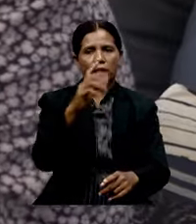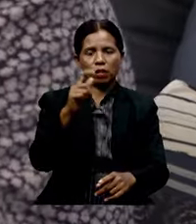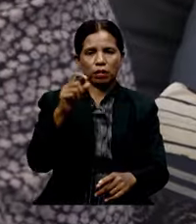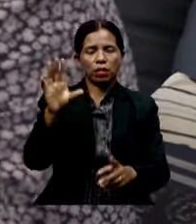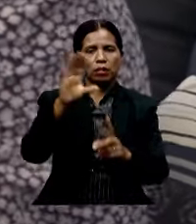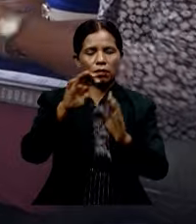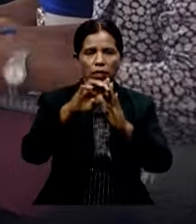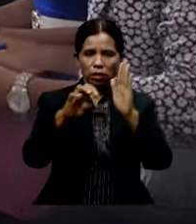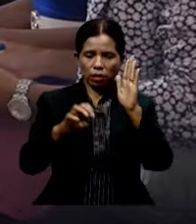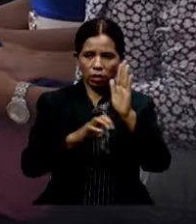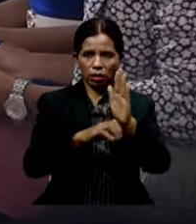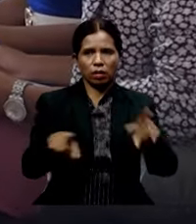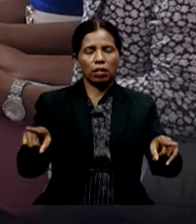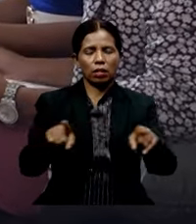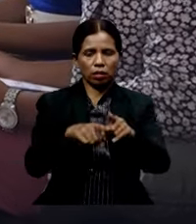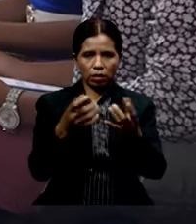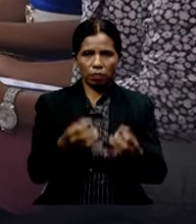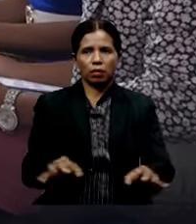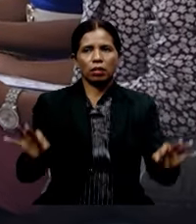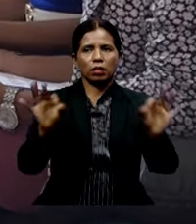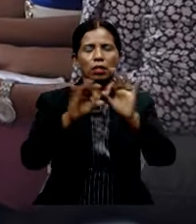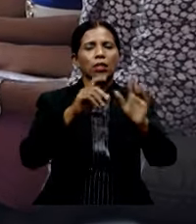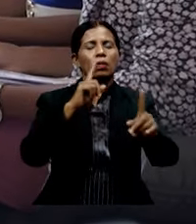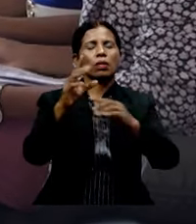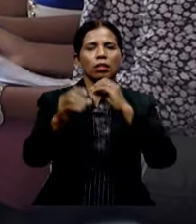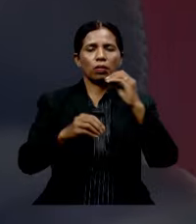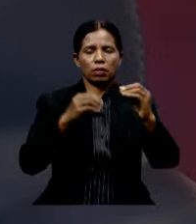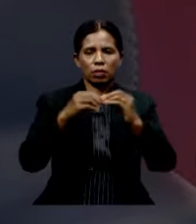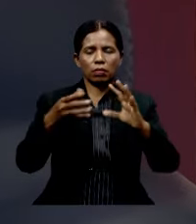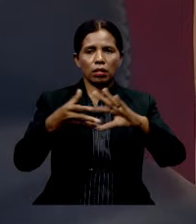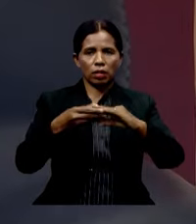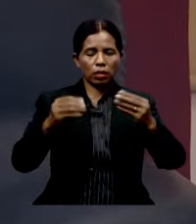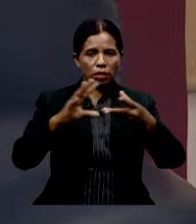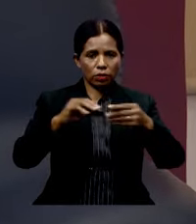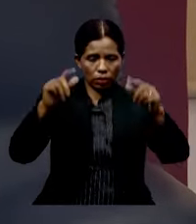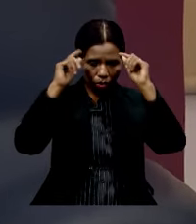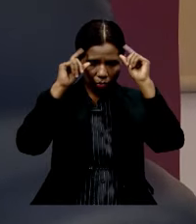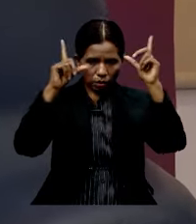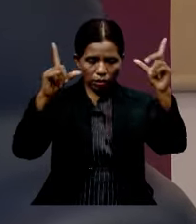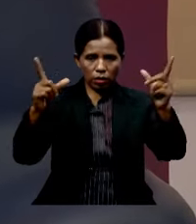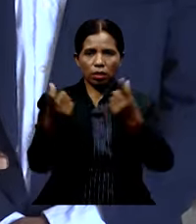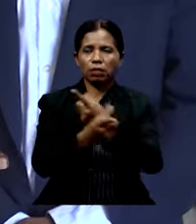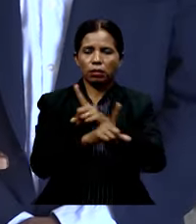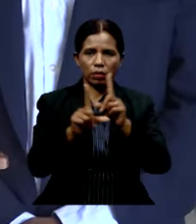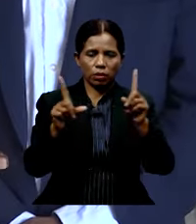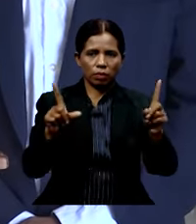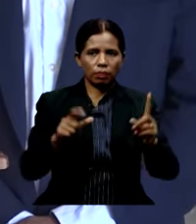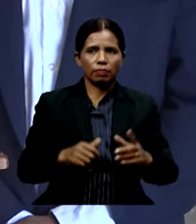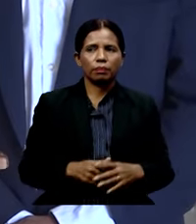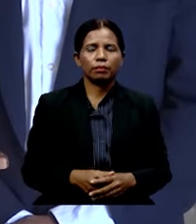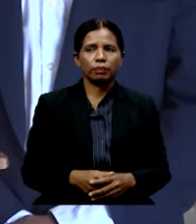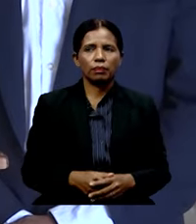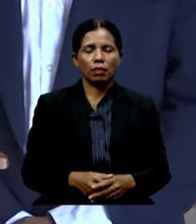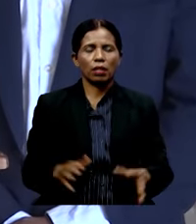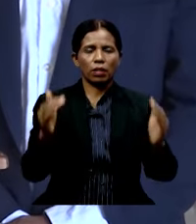Estado Maxai no dar fonte principal, Nebicialia Liu, quando a história Timor-Leste tem a luta para a libertação. Talk Show,